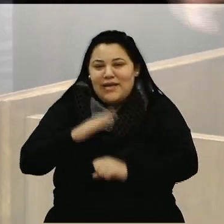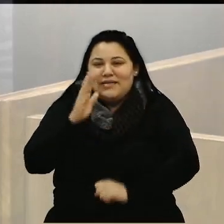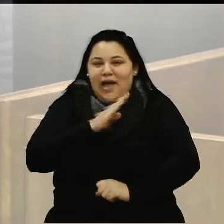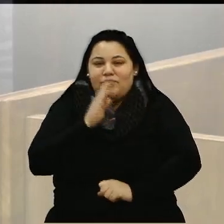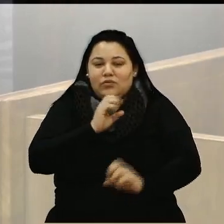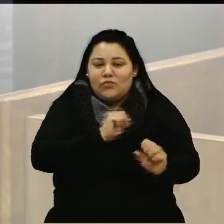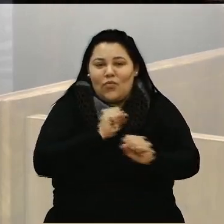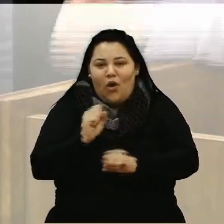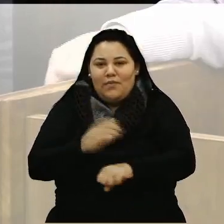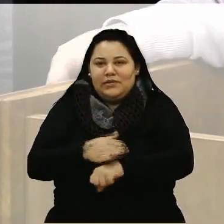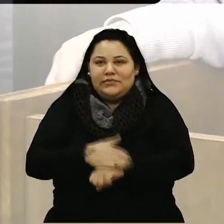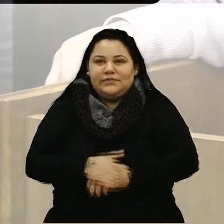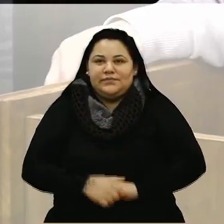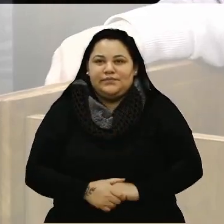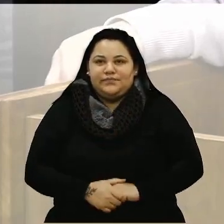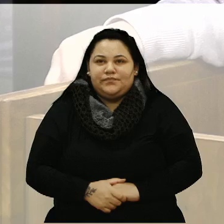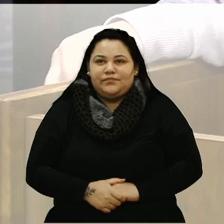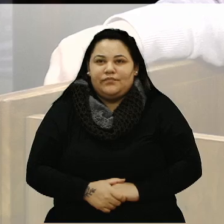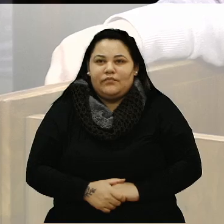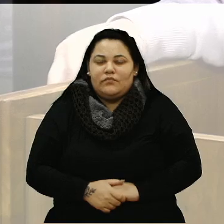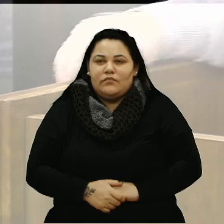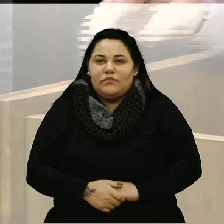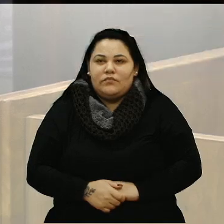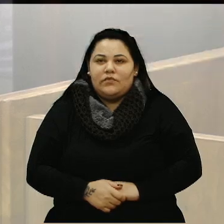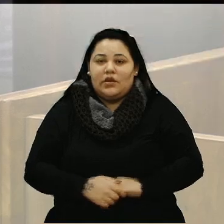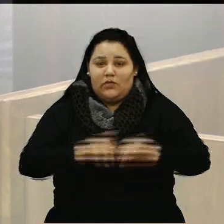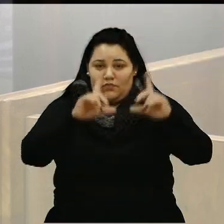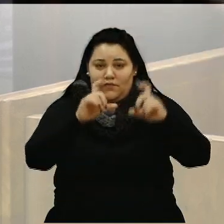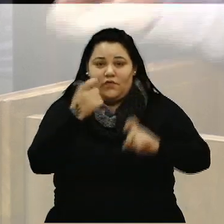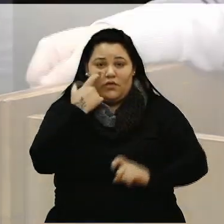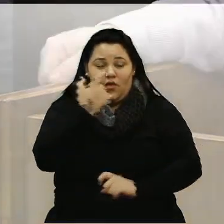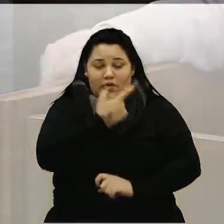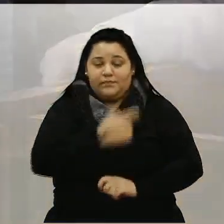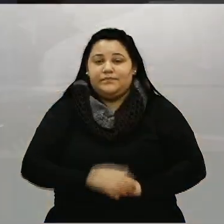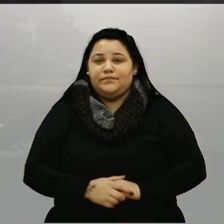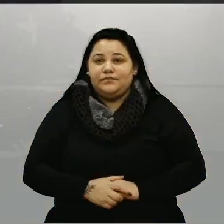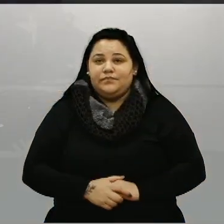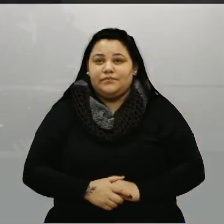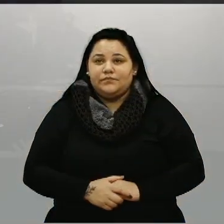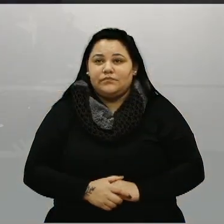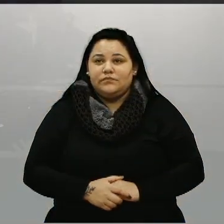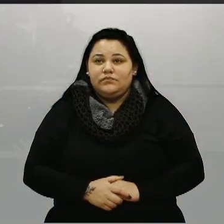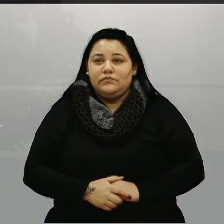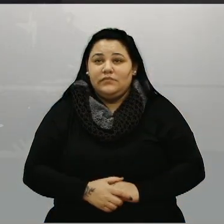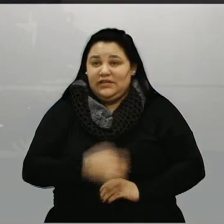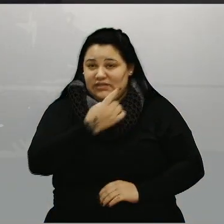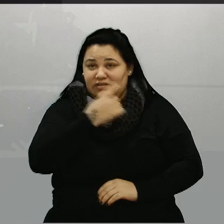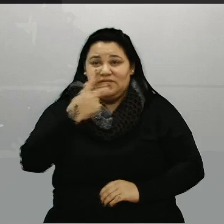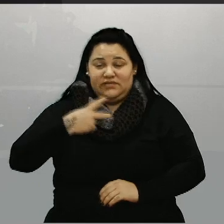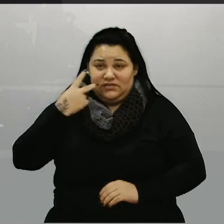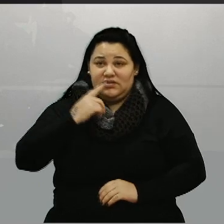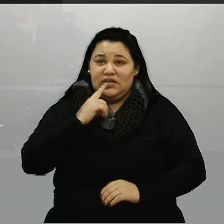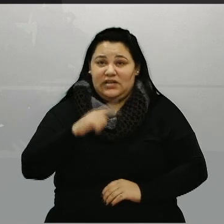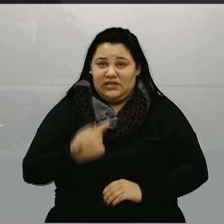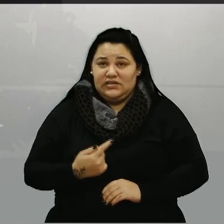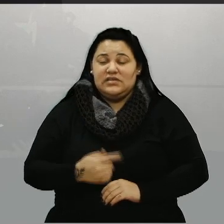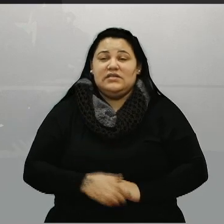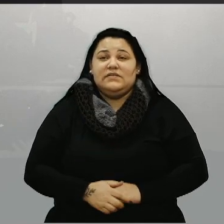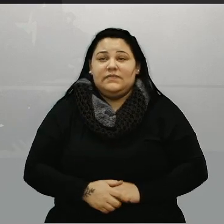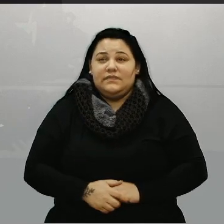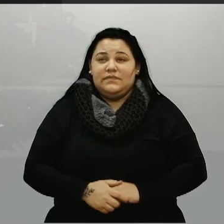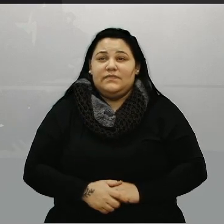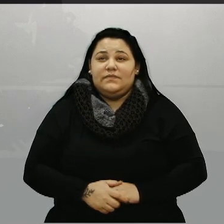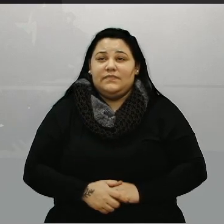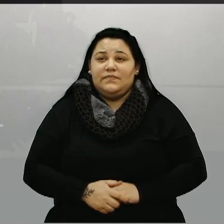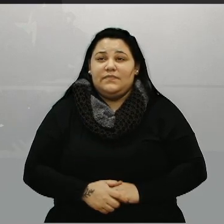no bairro. E daí você troca pela outra foto, porque tem demais. Essa vereadora Gladys é a